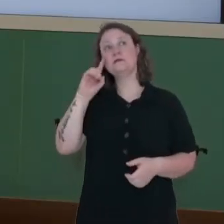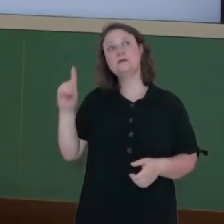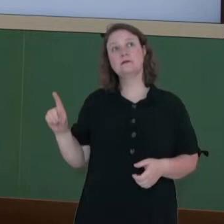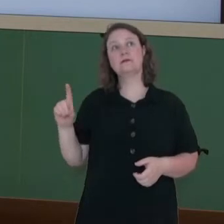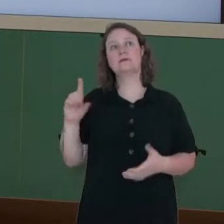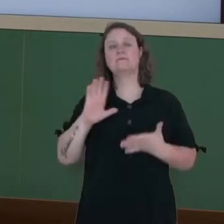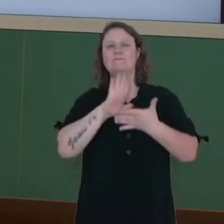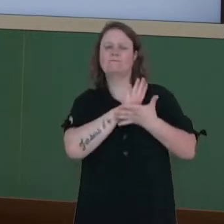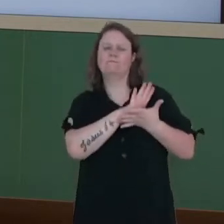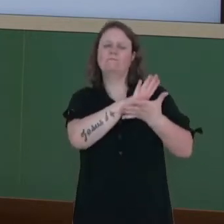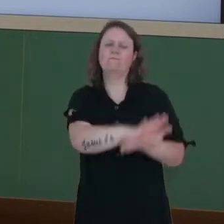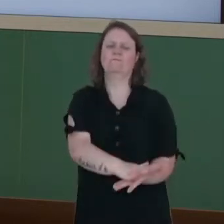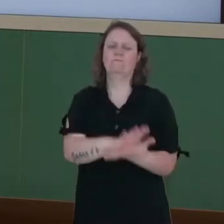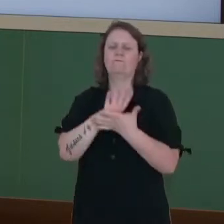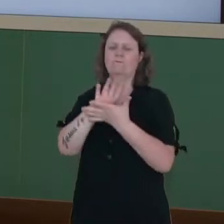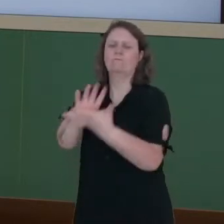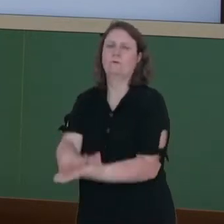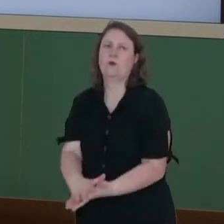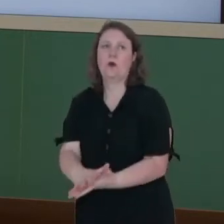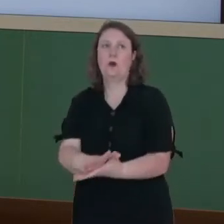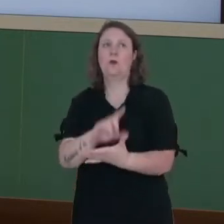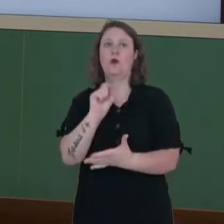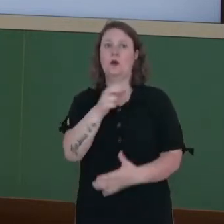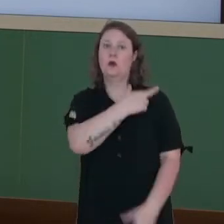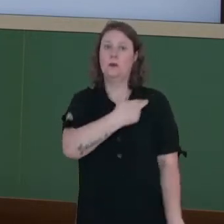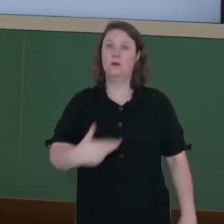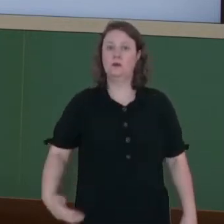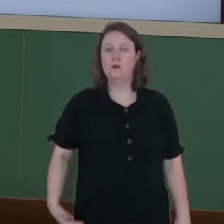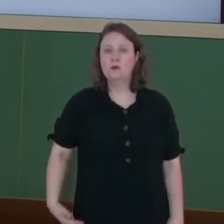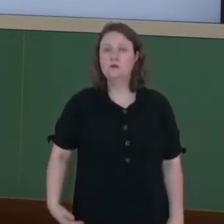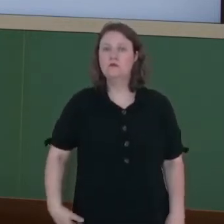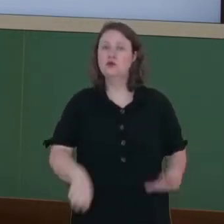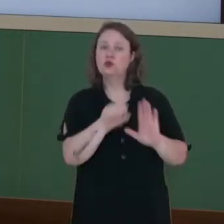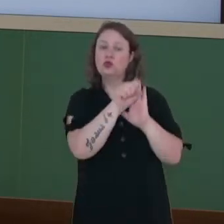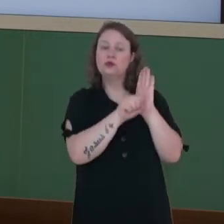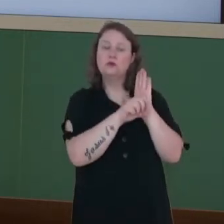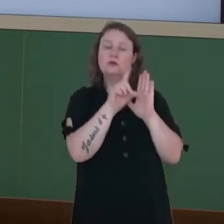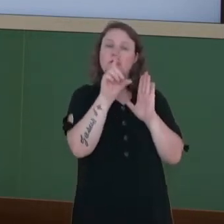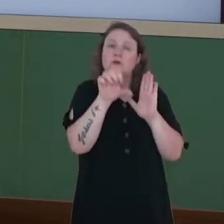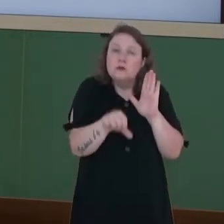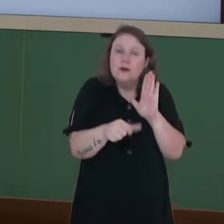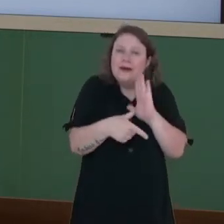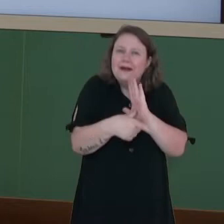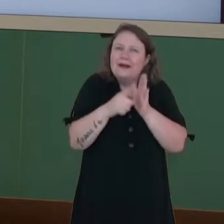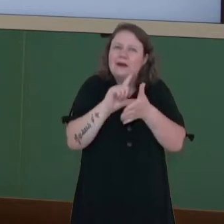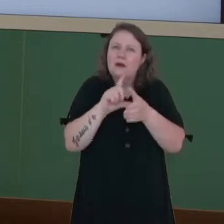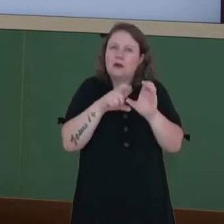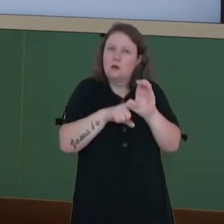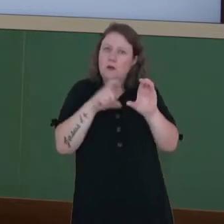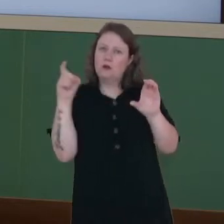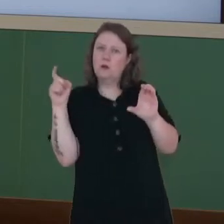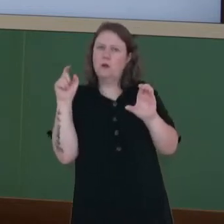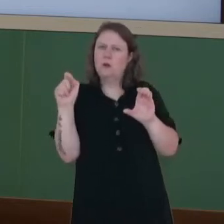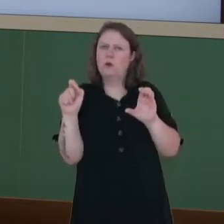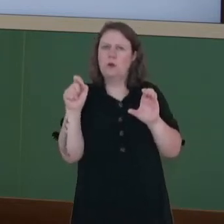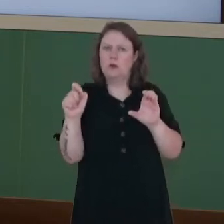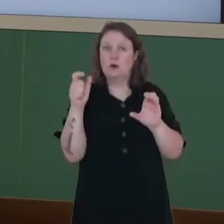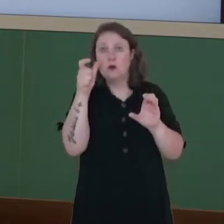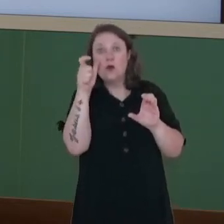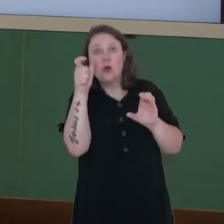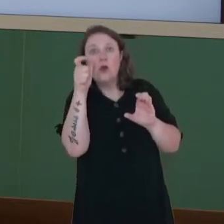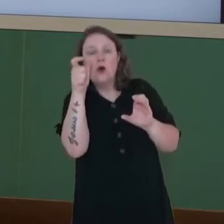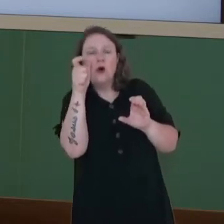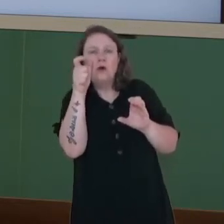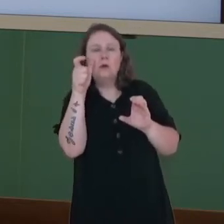durante o Império, aí, ao longo do século XIX, e mesmo antes da independência, como a gente viu na